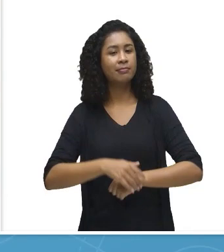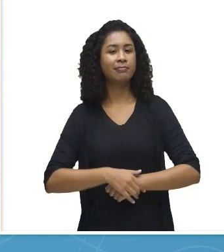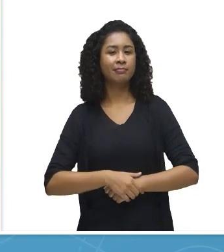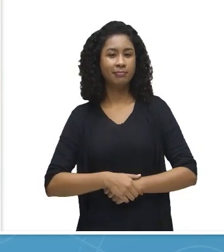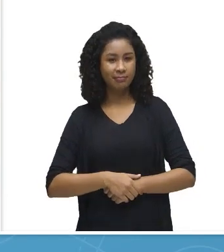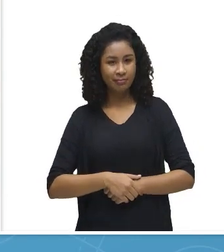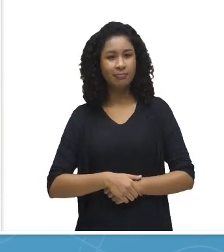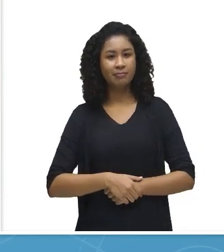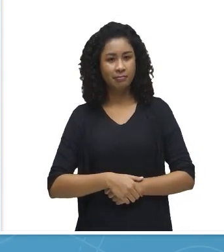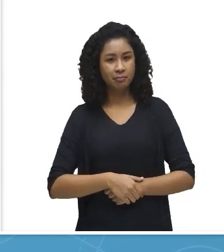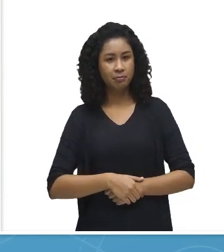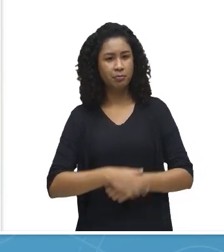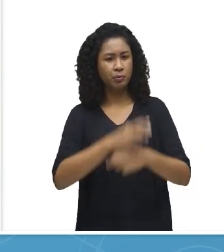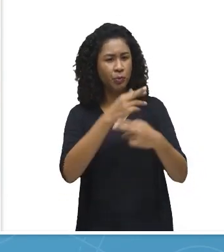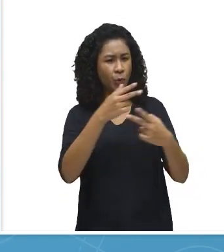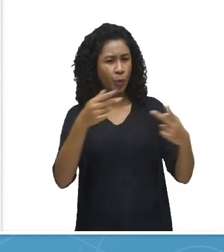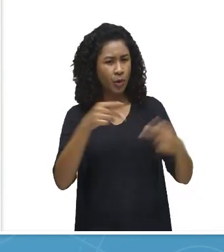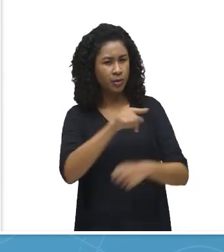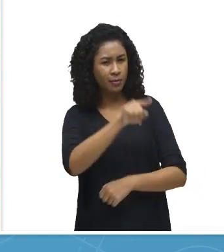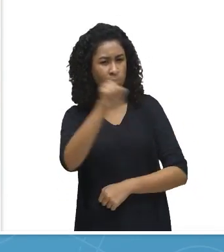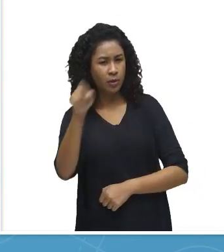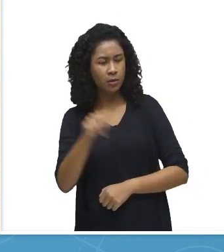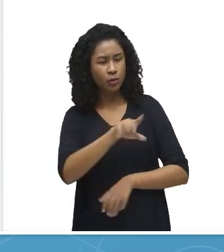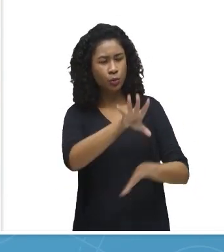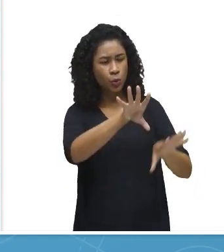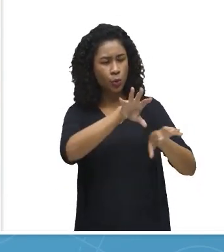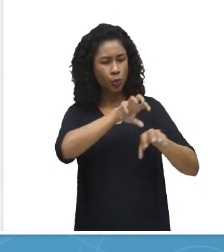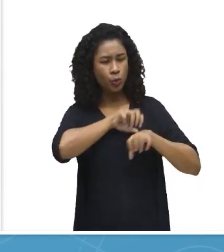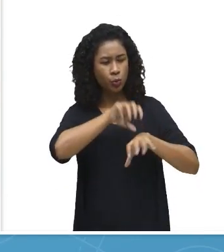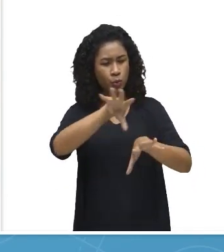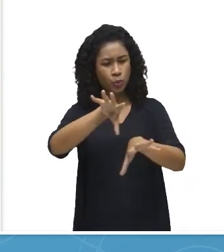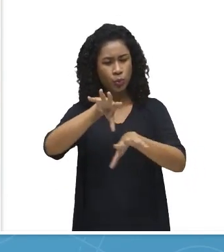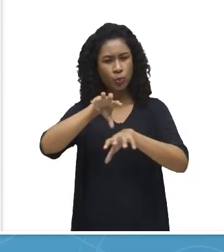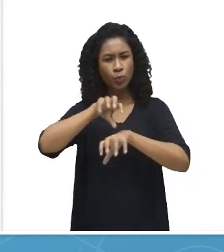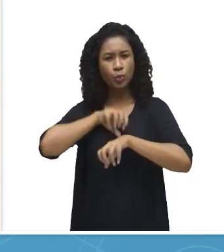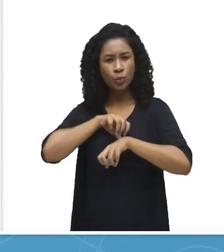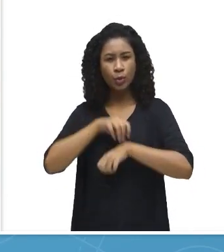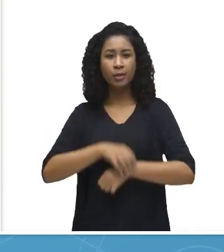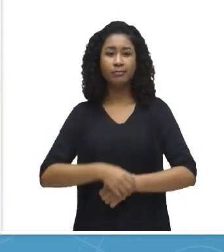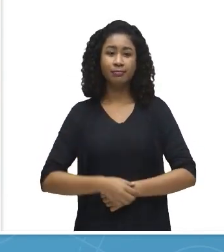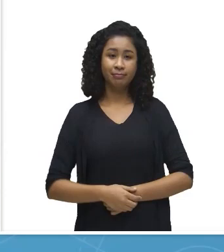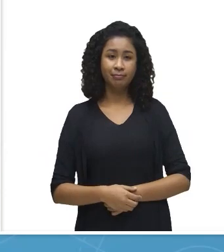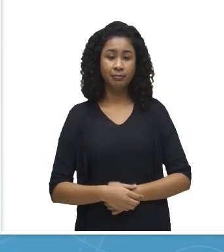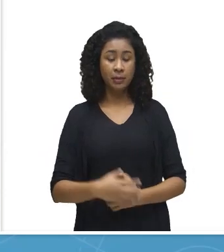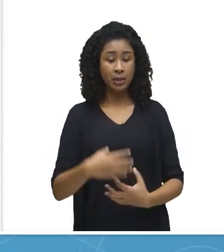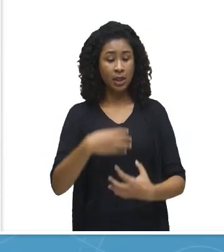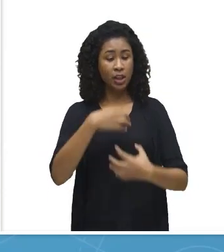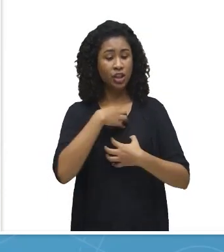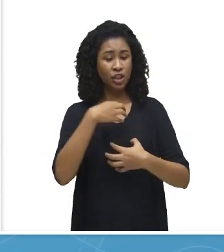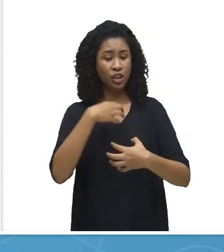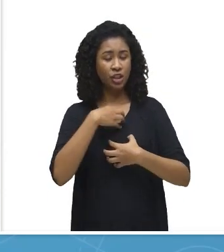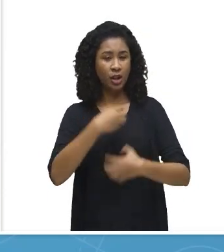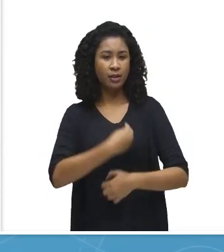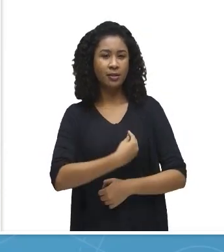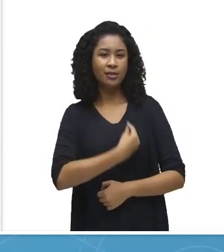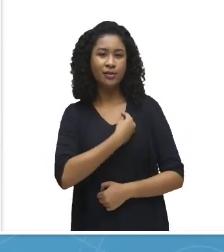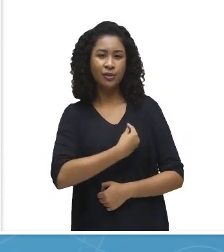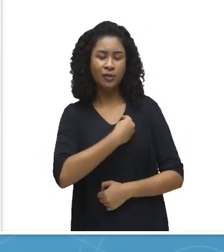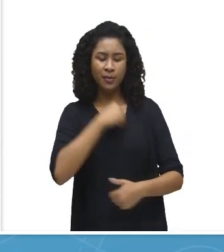modelos, a repensar os seus paradigmas, o seu jeito de estar no mundo,